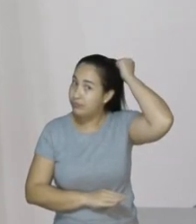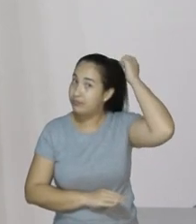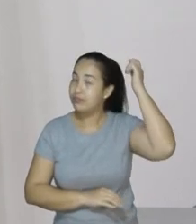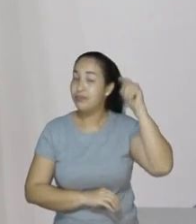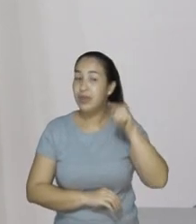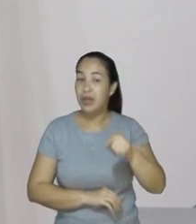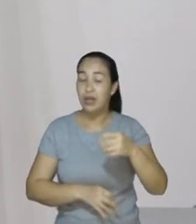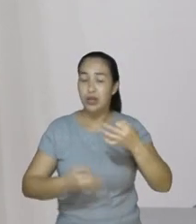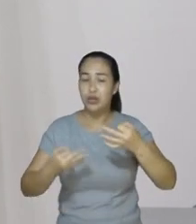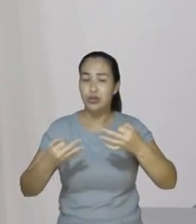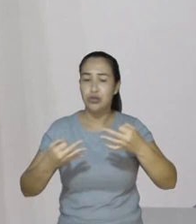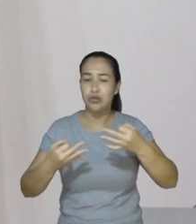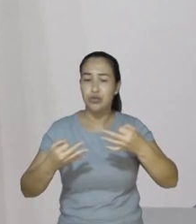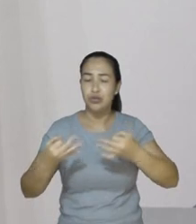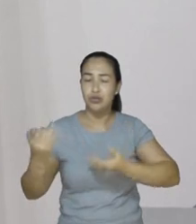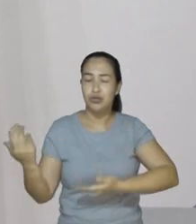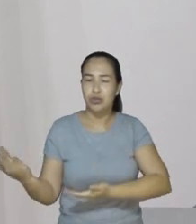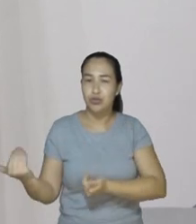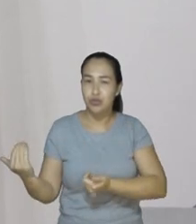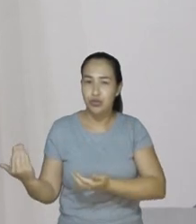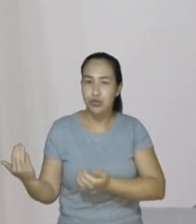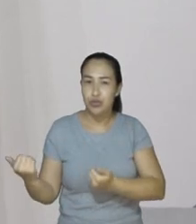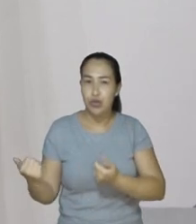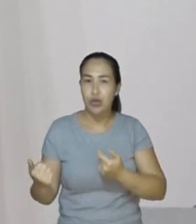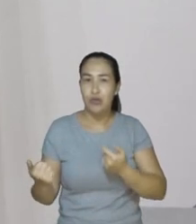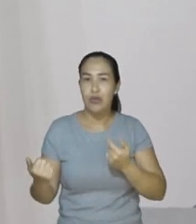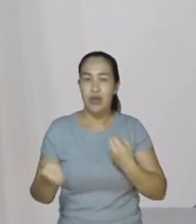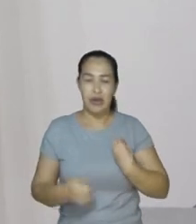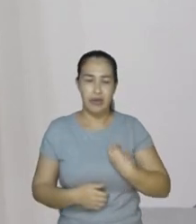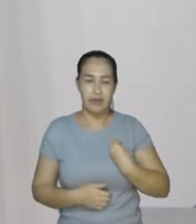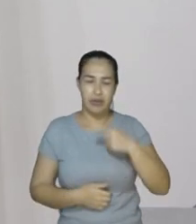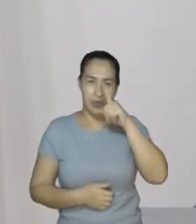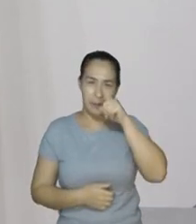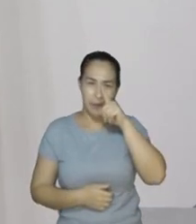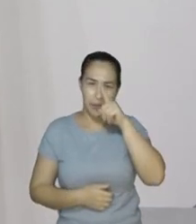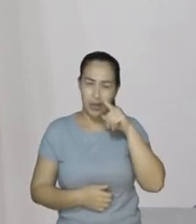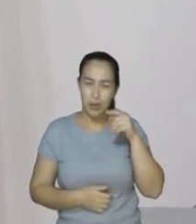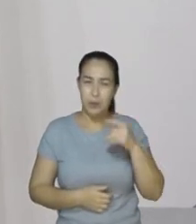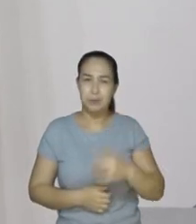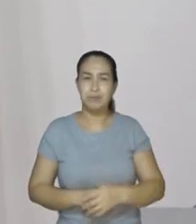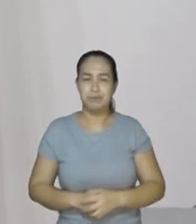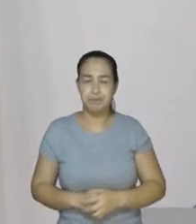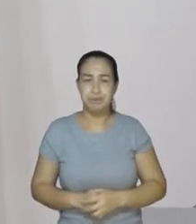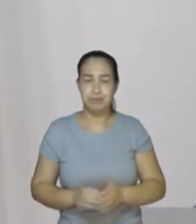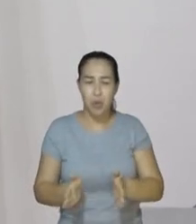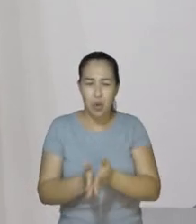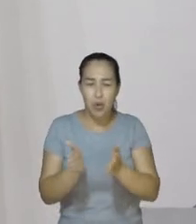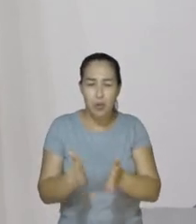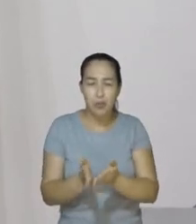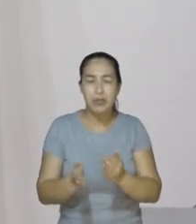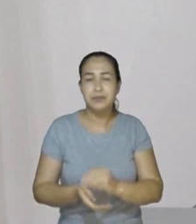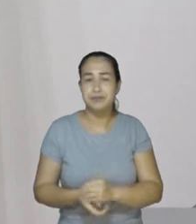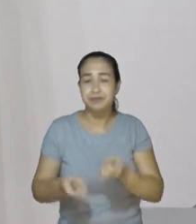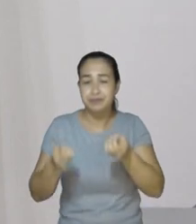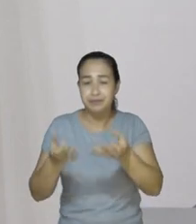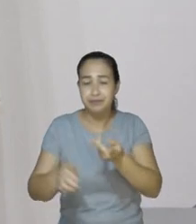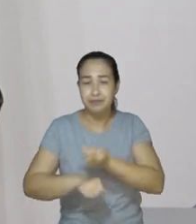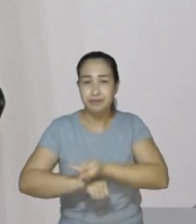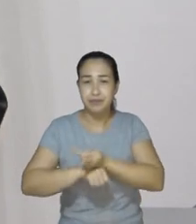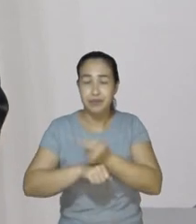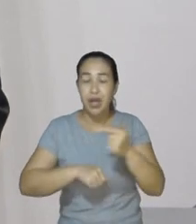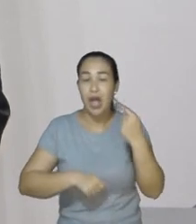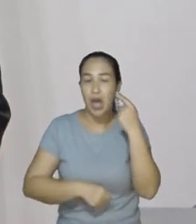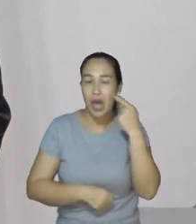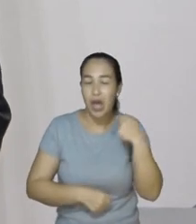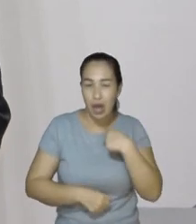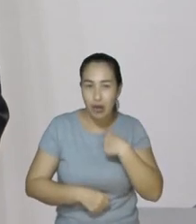vulnerabilidade socioeconômica no trabalho. Eu parabenizo essa casa justamente por oportunizar. Eu trabalho muito focado nisso.